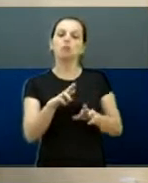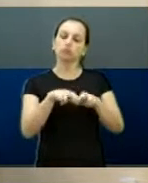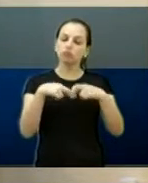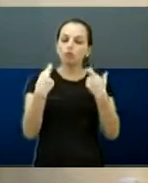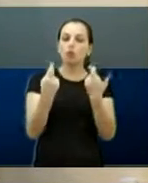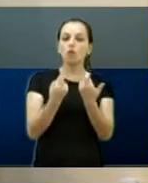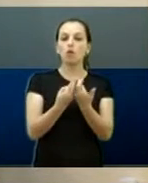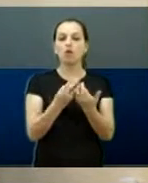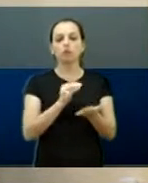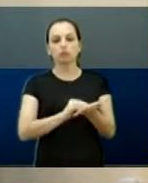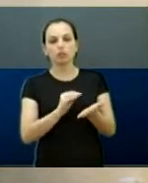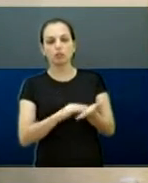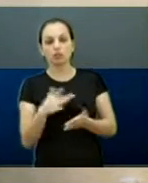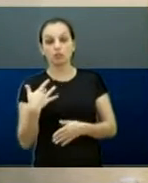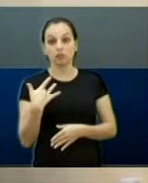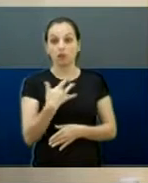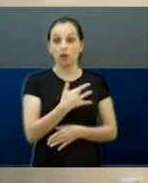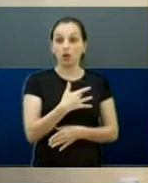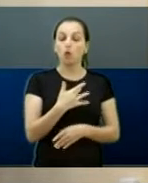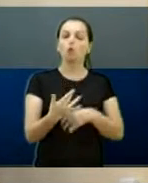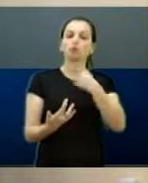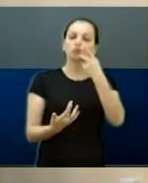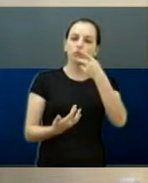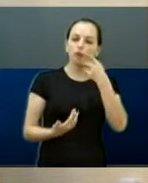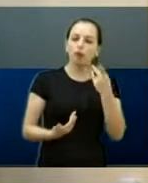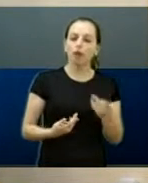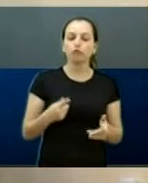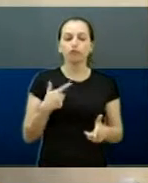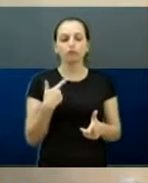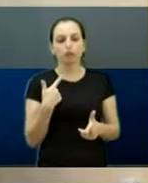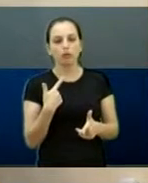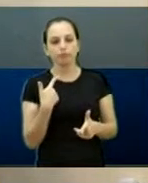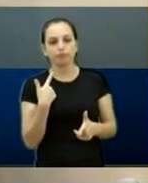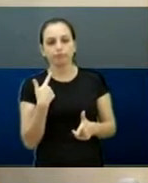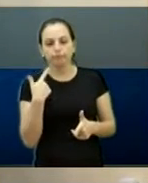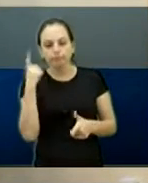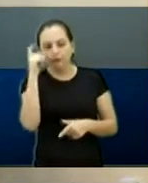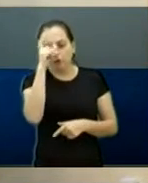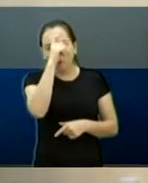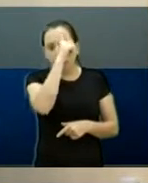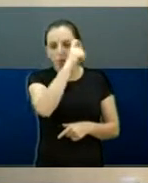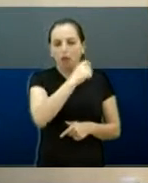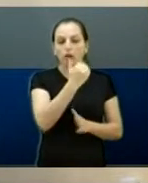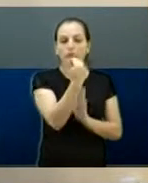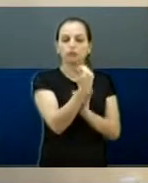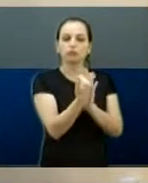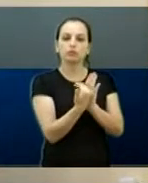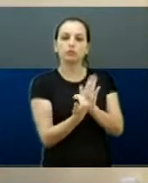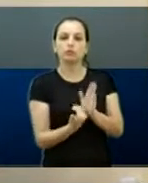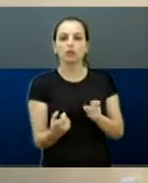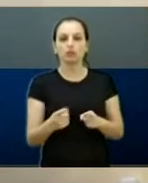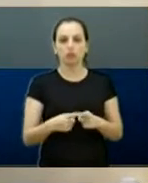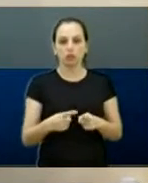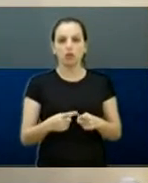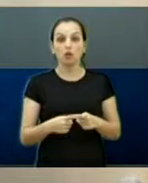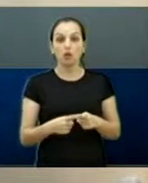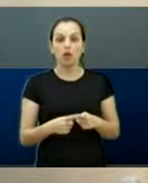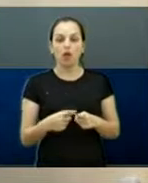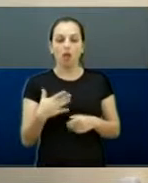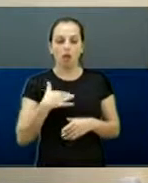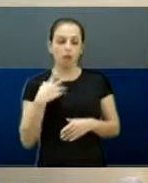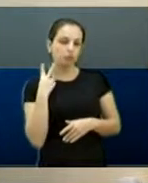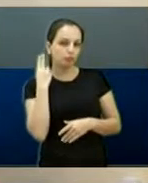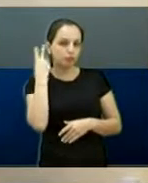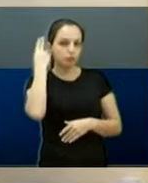e ele comentou na reunião da dificuldade das escalas sim eu sou um cabeleireiro com muita honra de 23 anos de